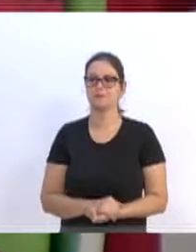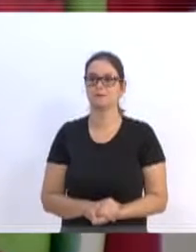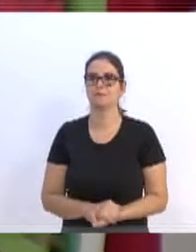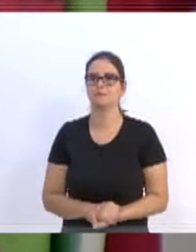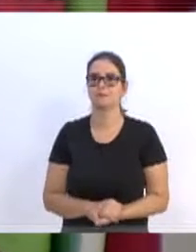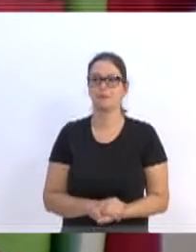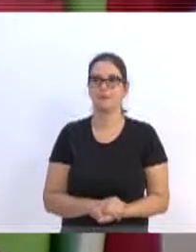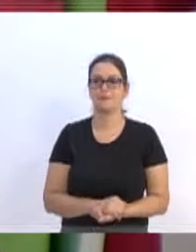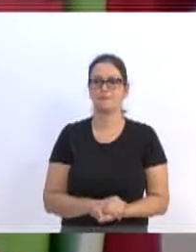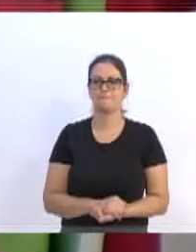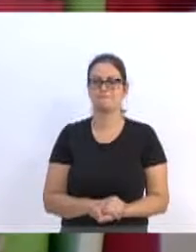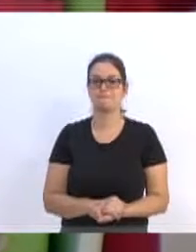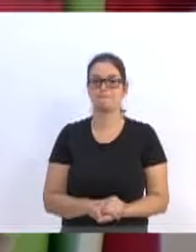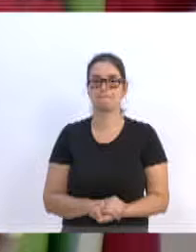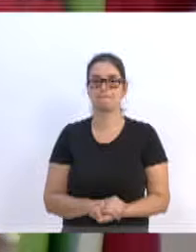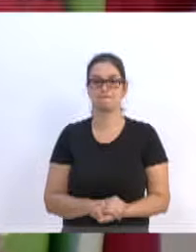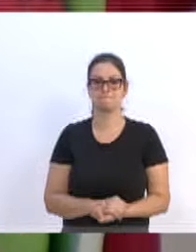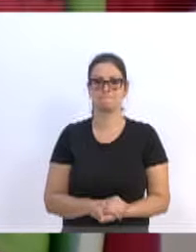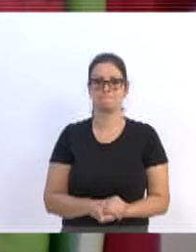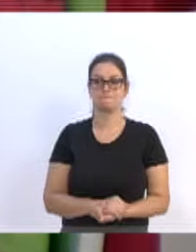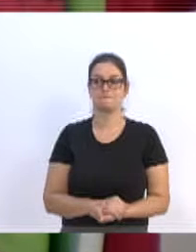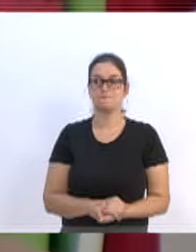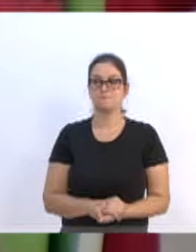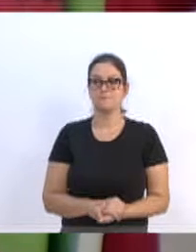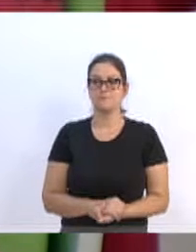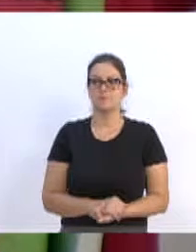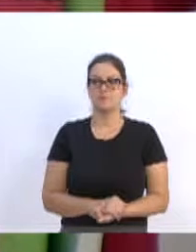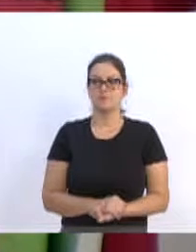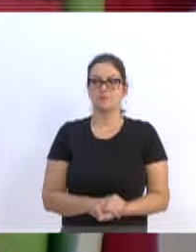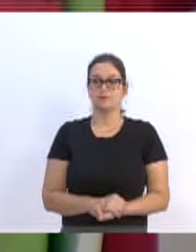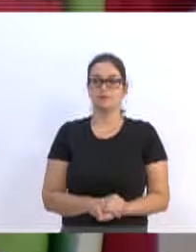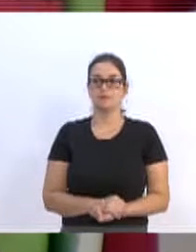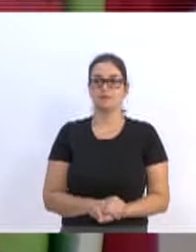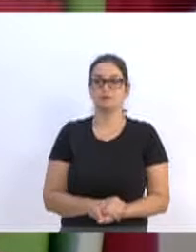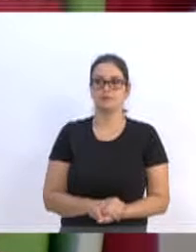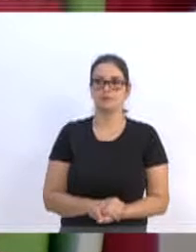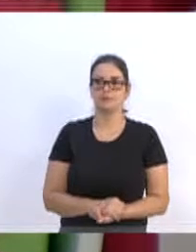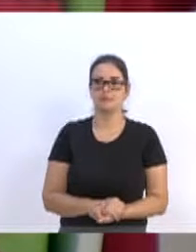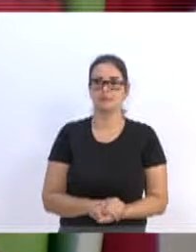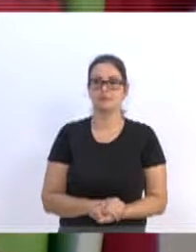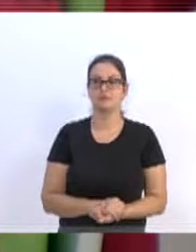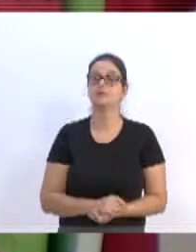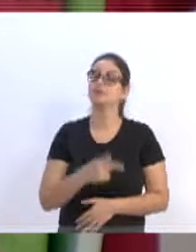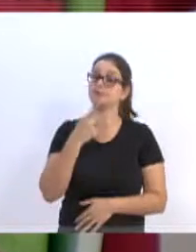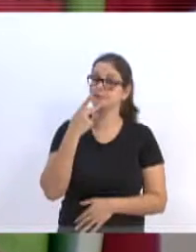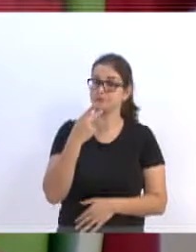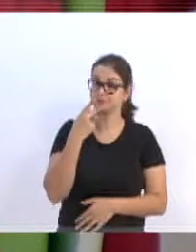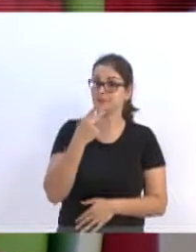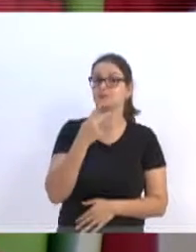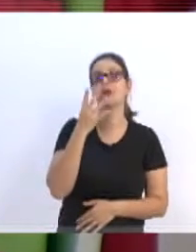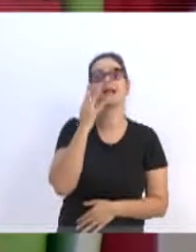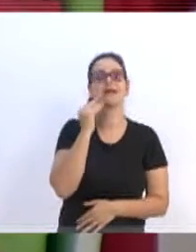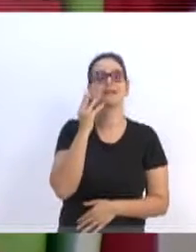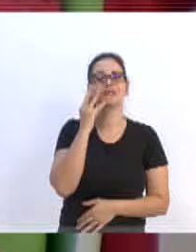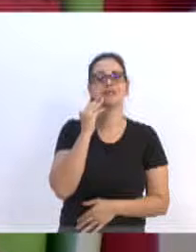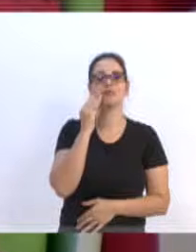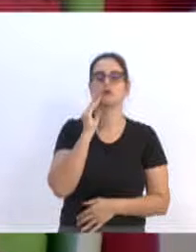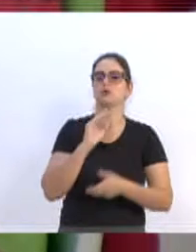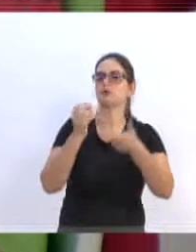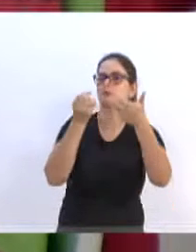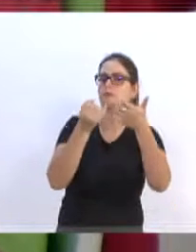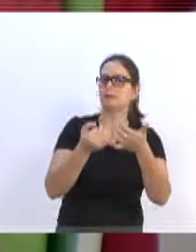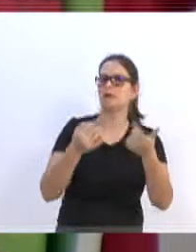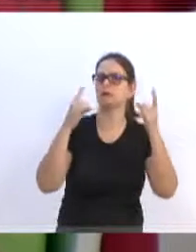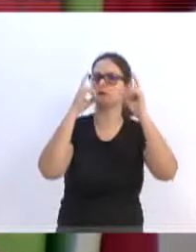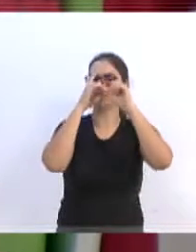o que quero dizer aqui que quando o vereador gilson fala das dificuldades que